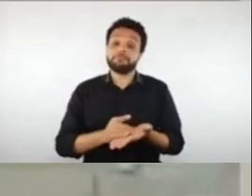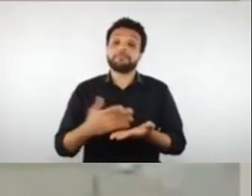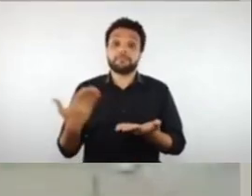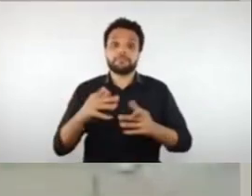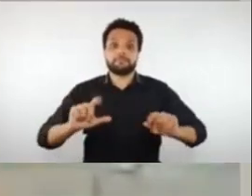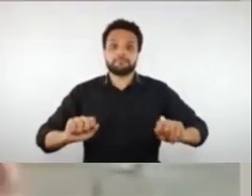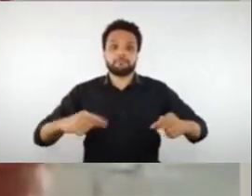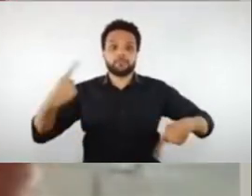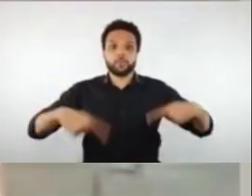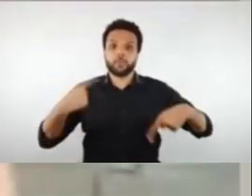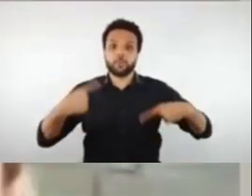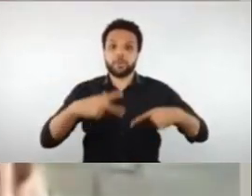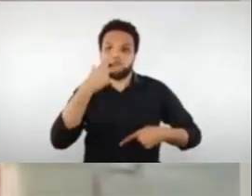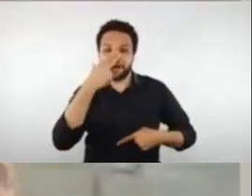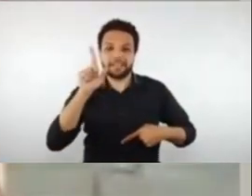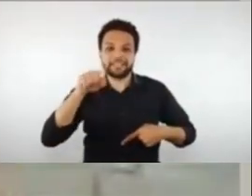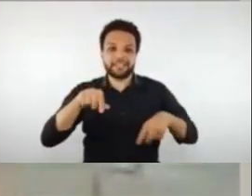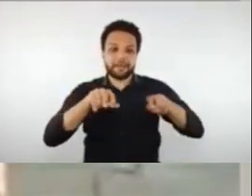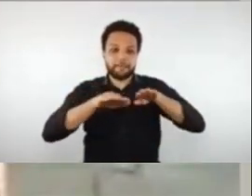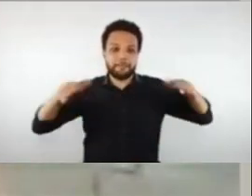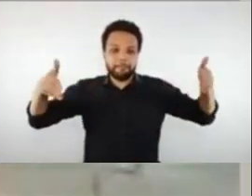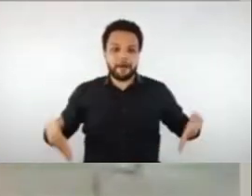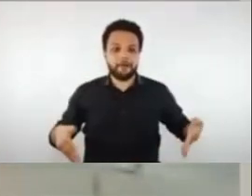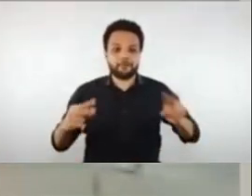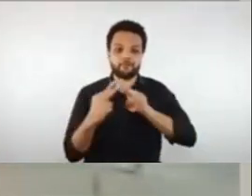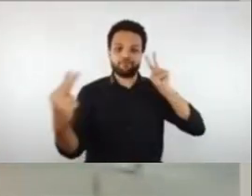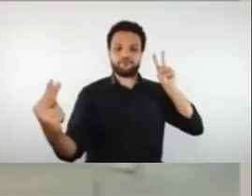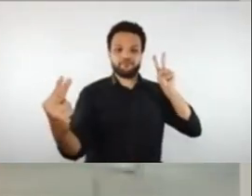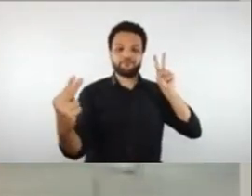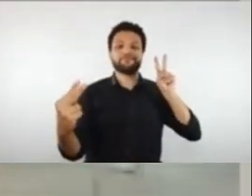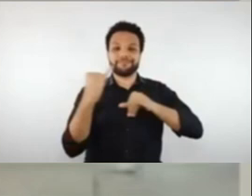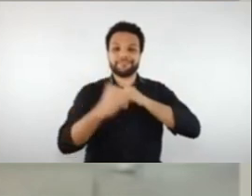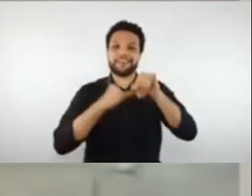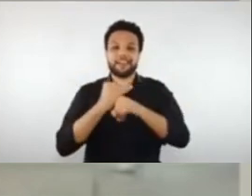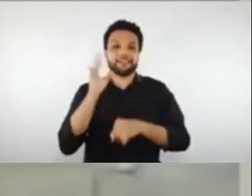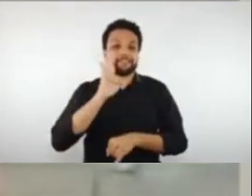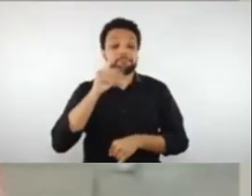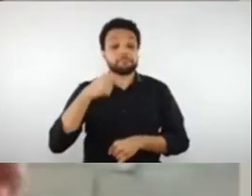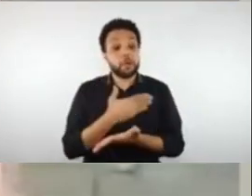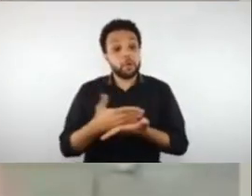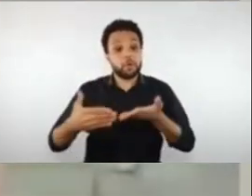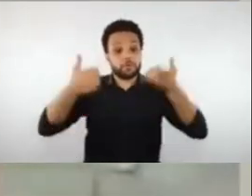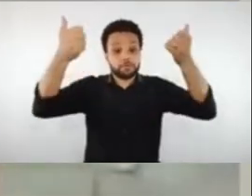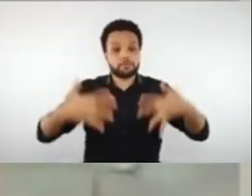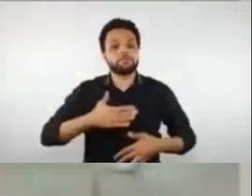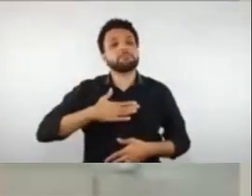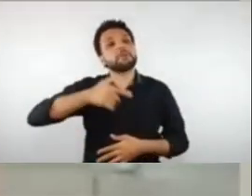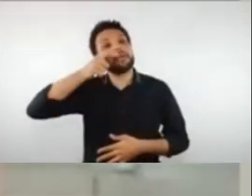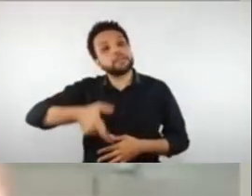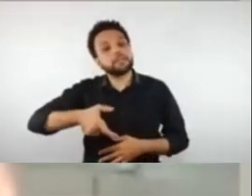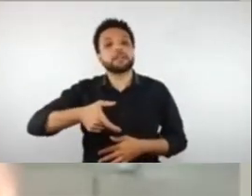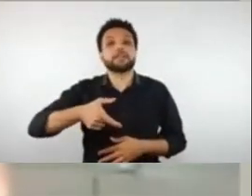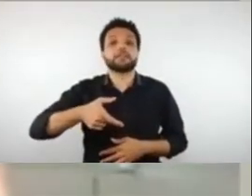desse palco virtual com tanta gente bacana. Eu vou começar explicando meu interesse.